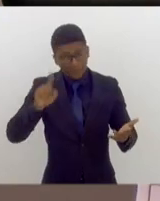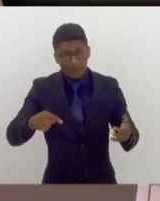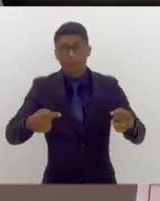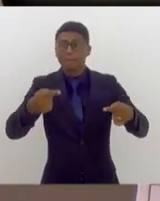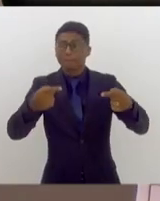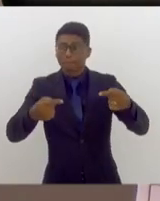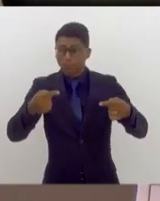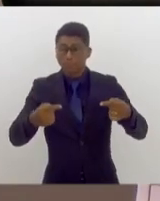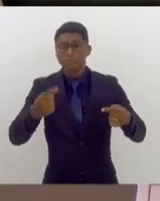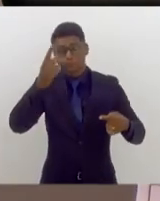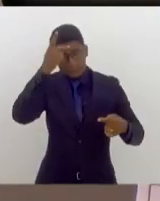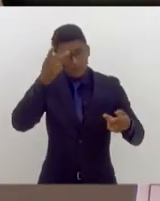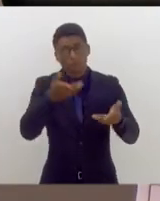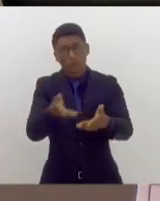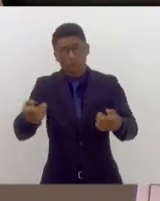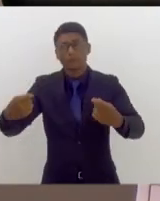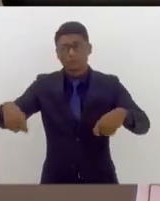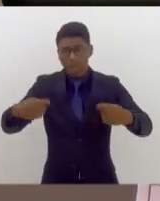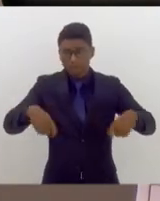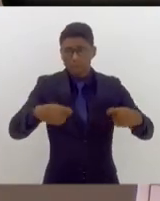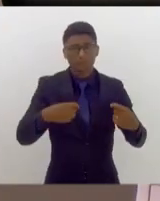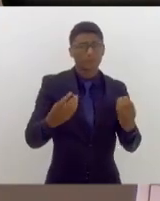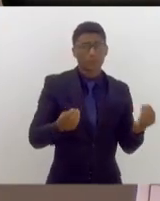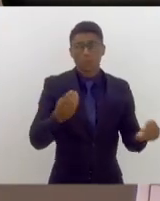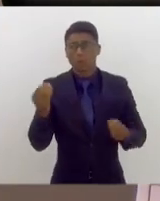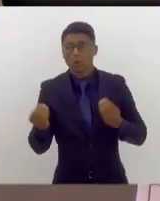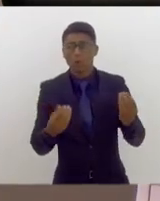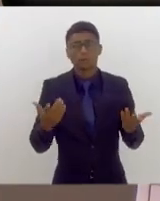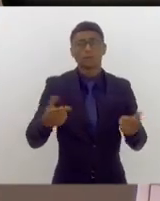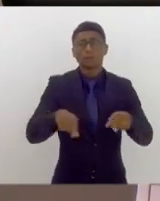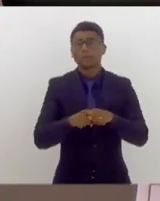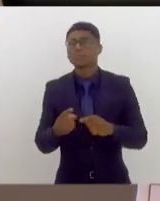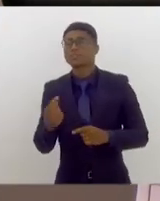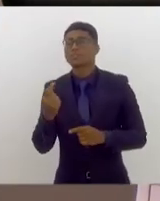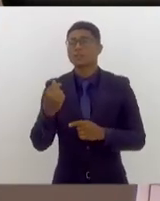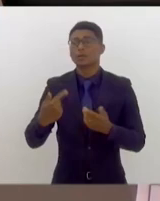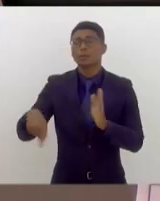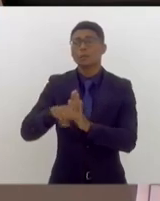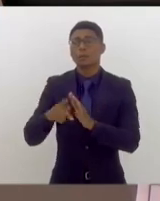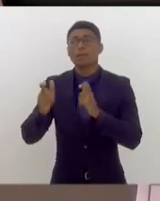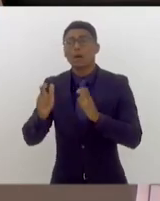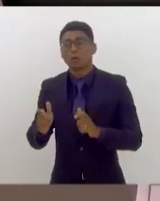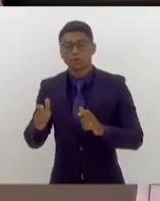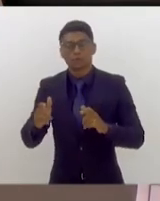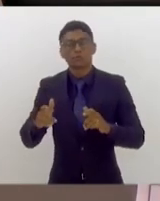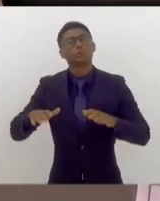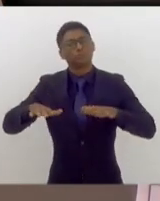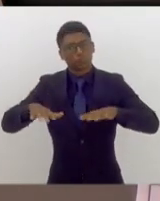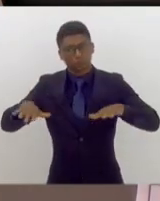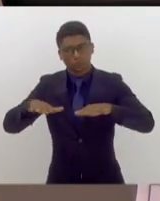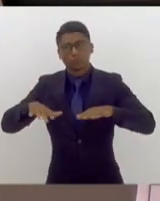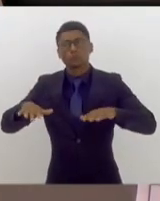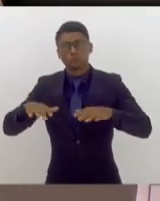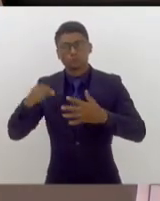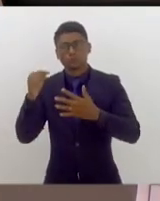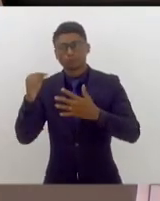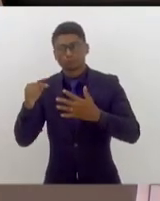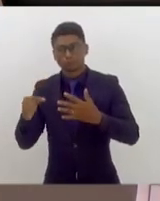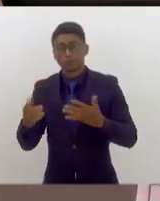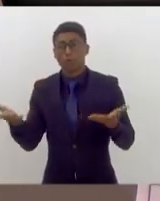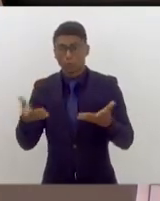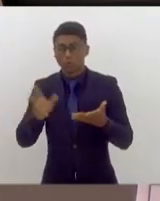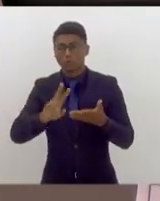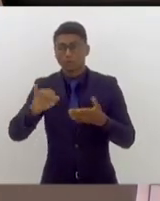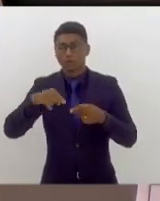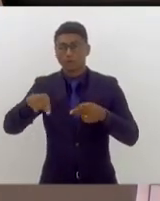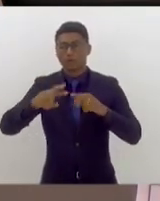se é para quem precisa, se é para todos, como é, de onde virão os recursos, isso tudo está em análise. Vai ter uma reunião hoje, mas também